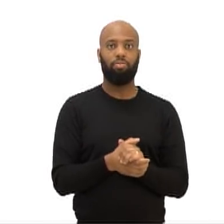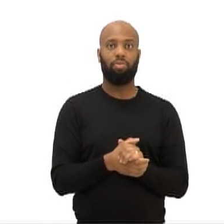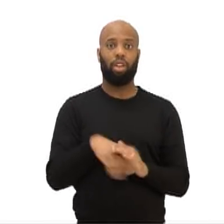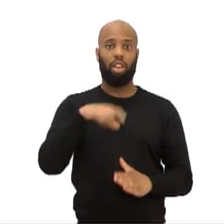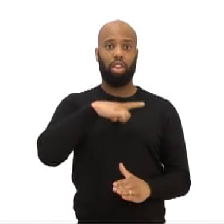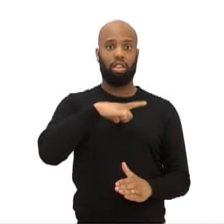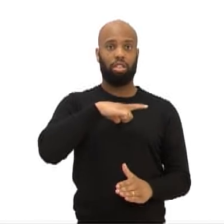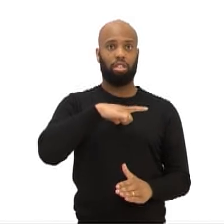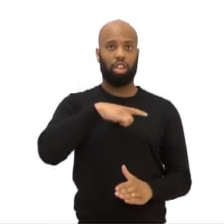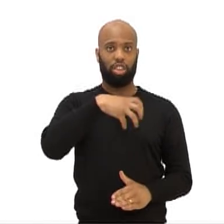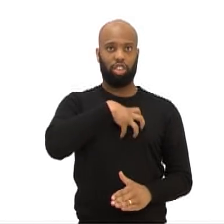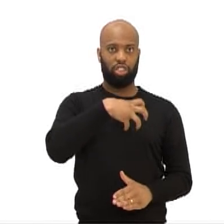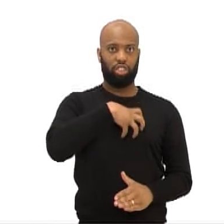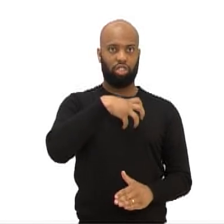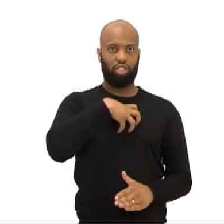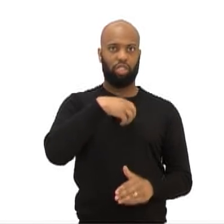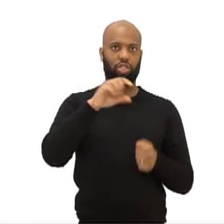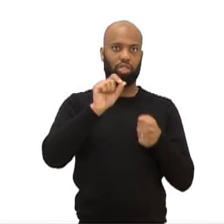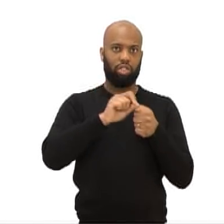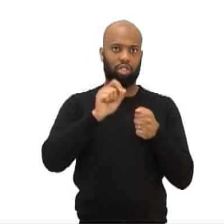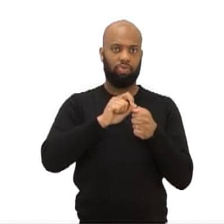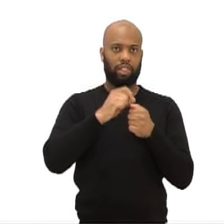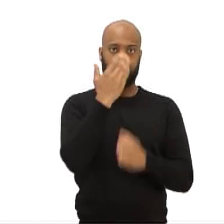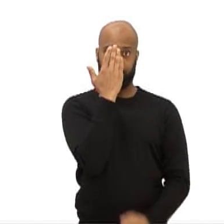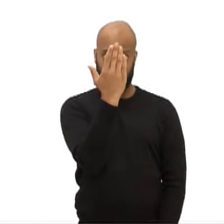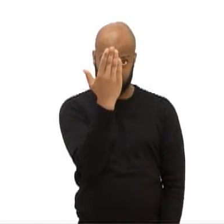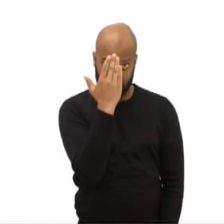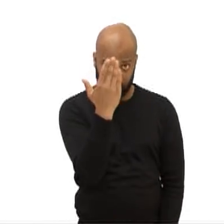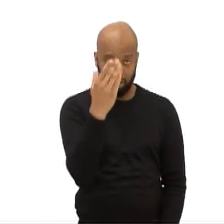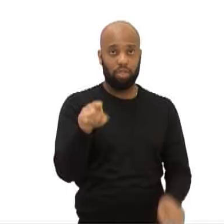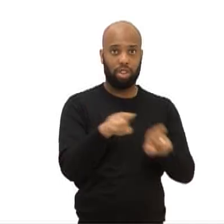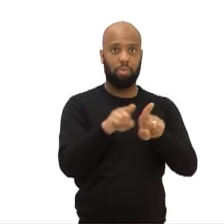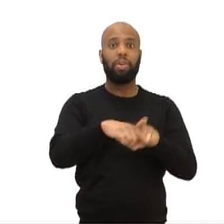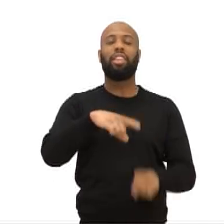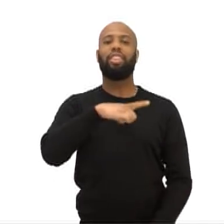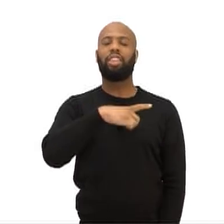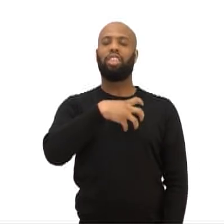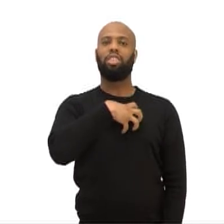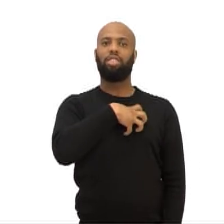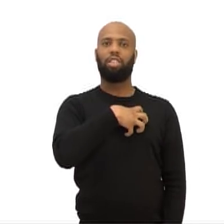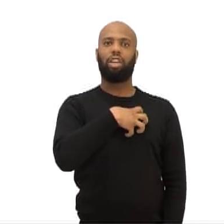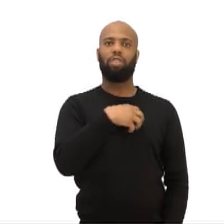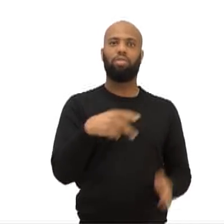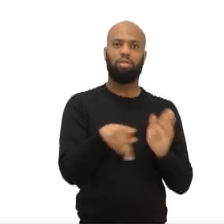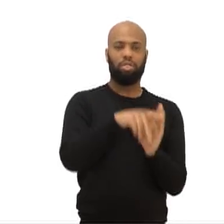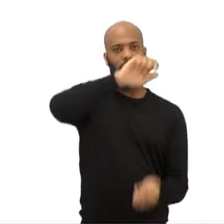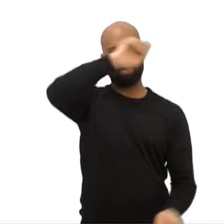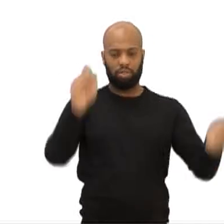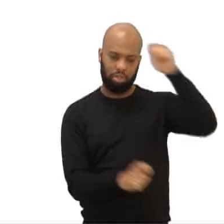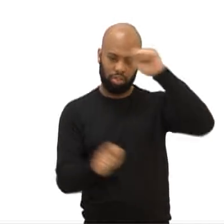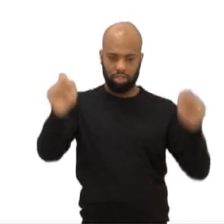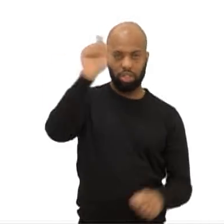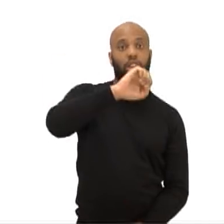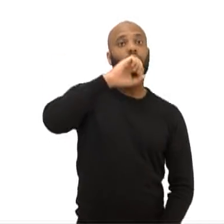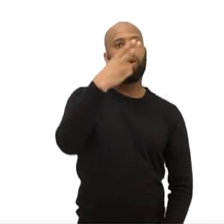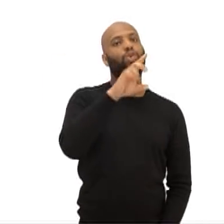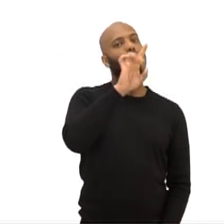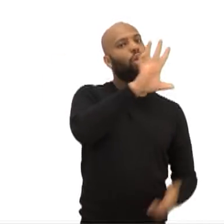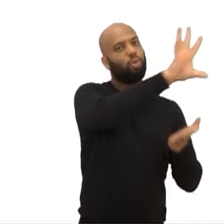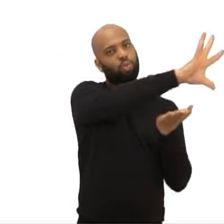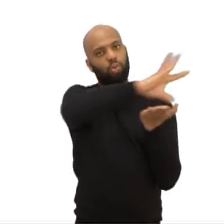rotação, translação e reflexão. E elas diferem entre si. Essa